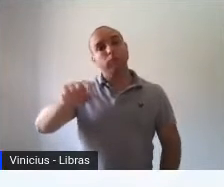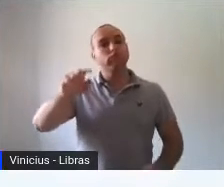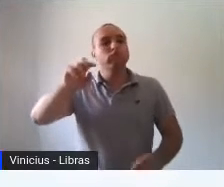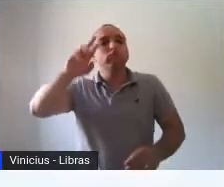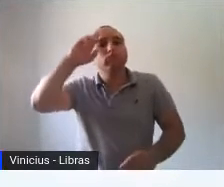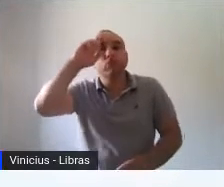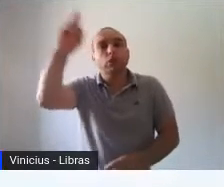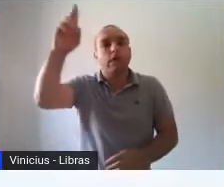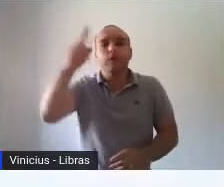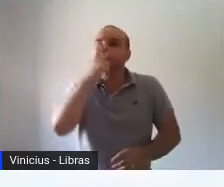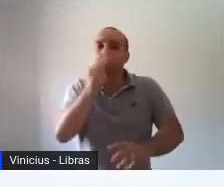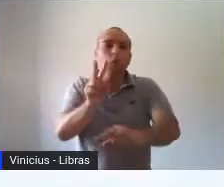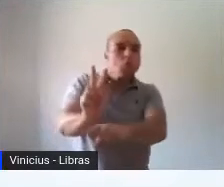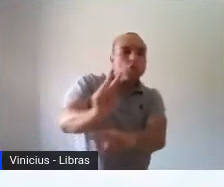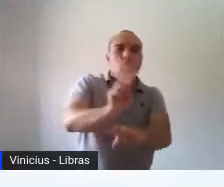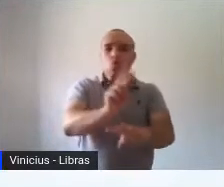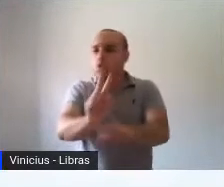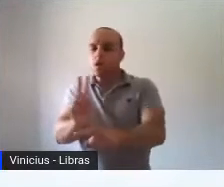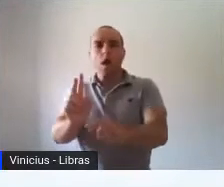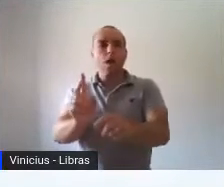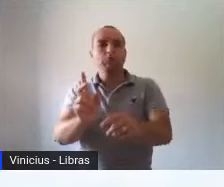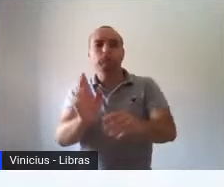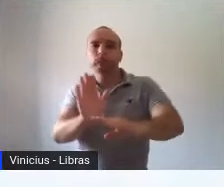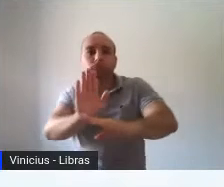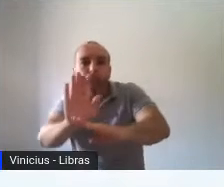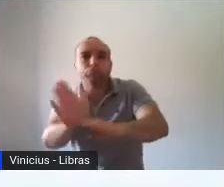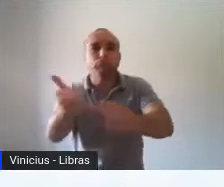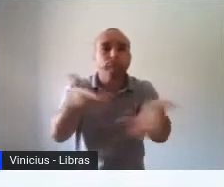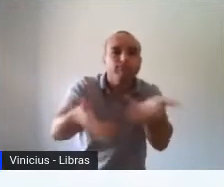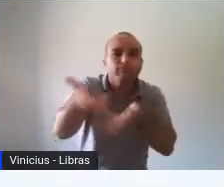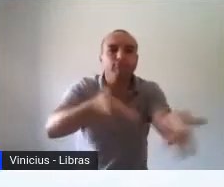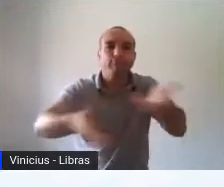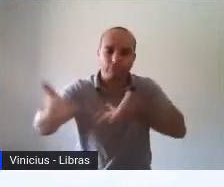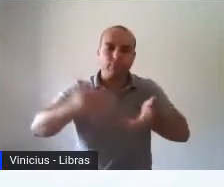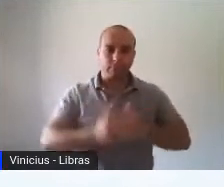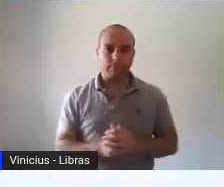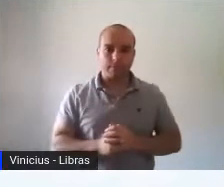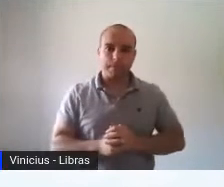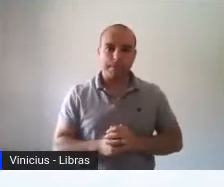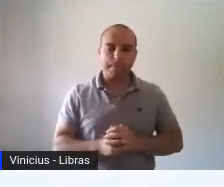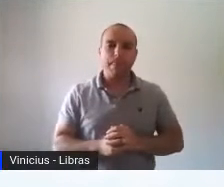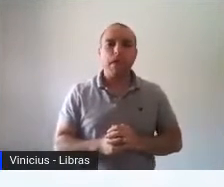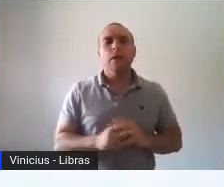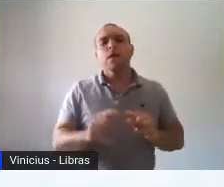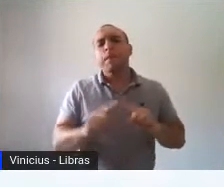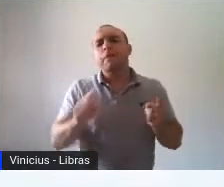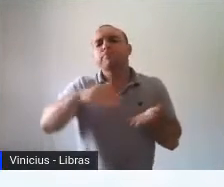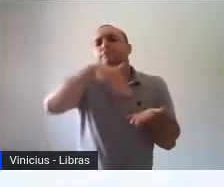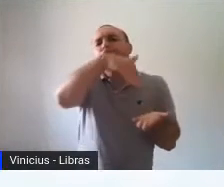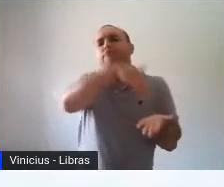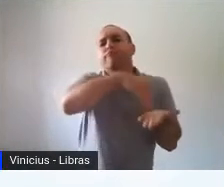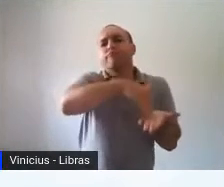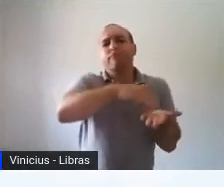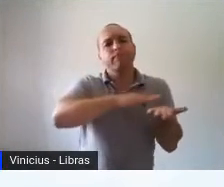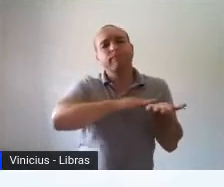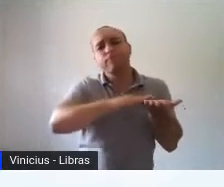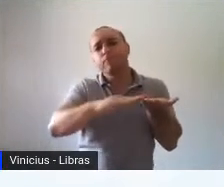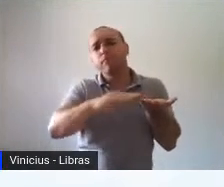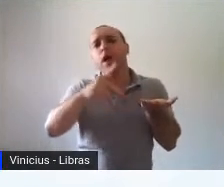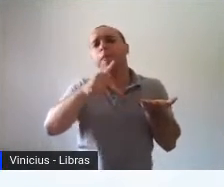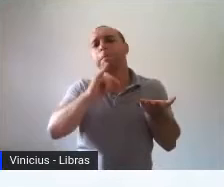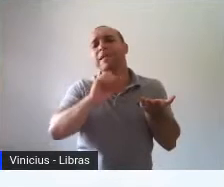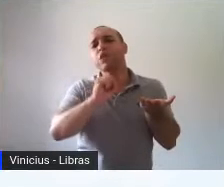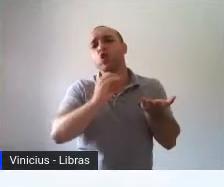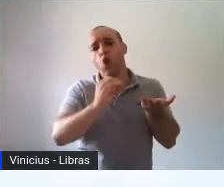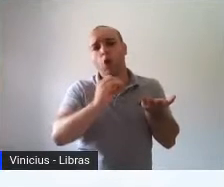outros debates importantes aí no Conselho. Com relação ao piso, a gente conseguiu lá em